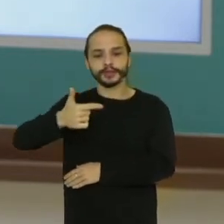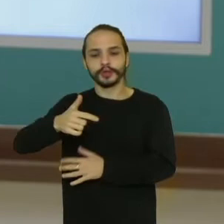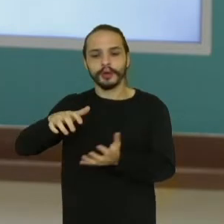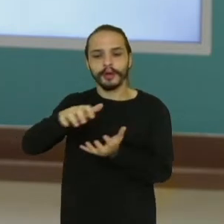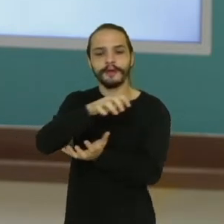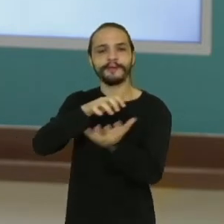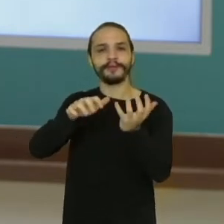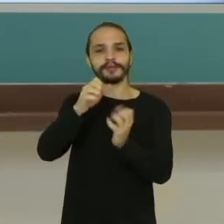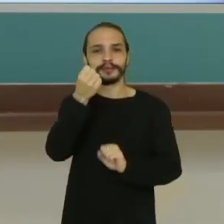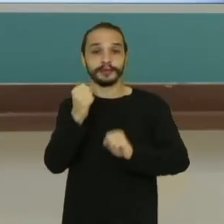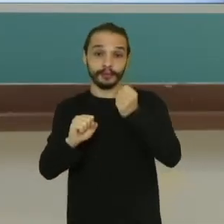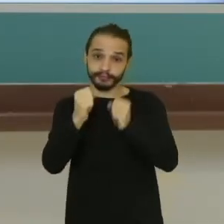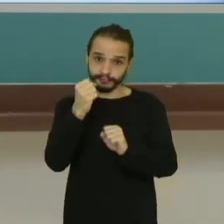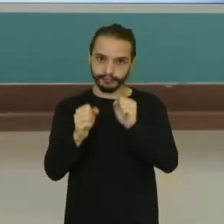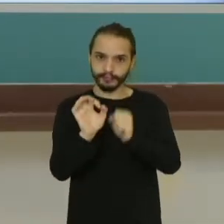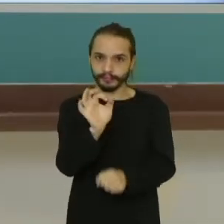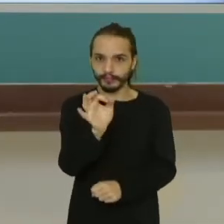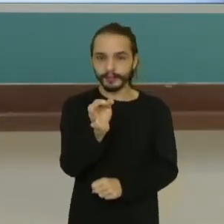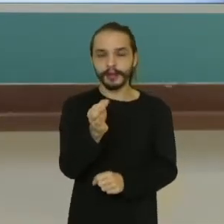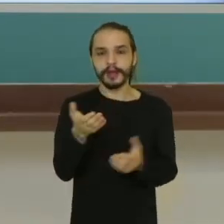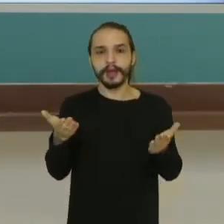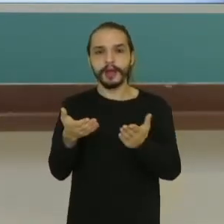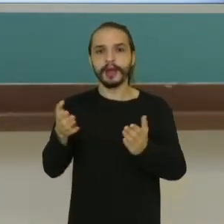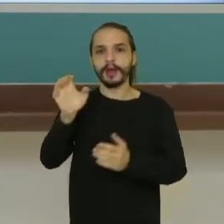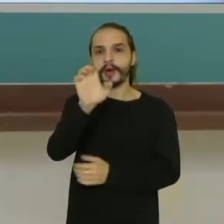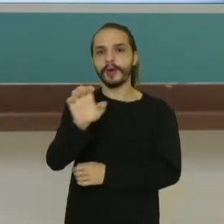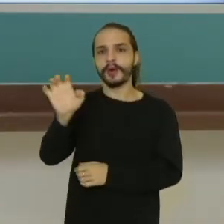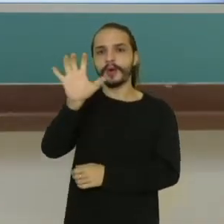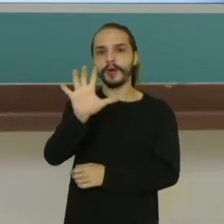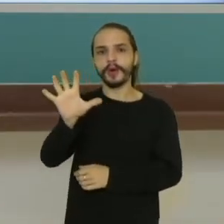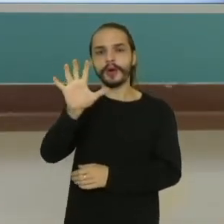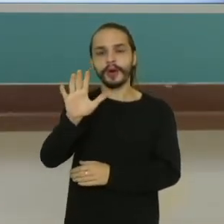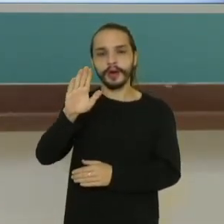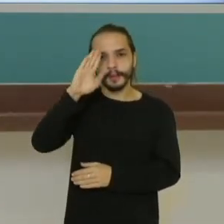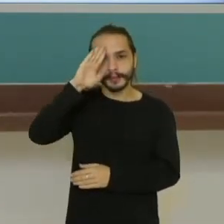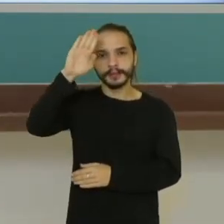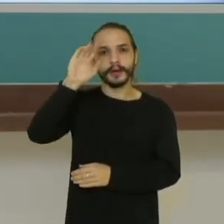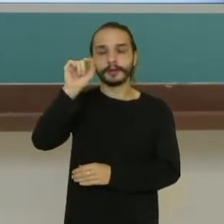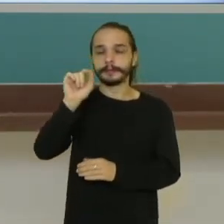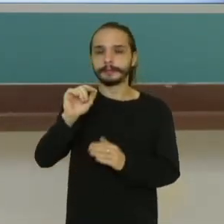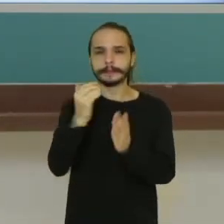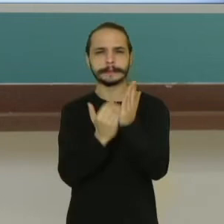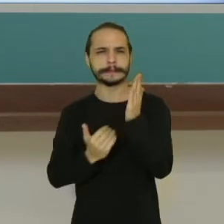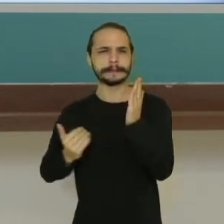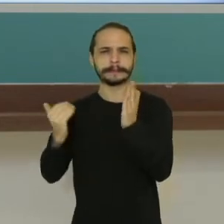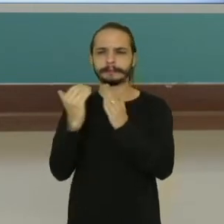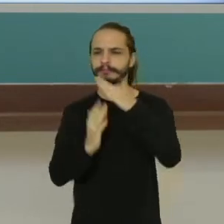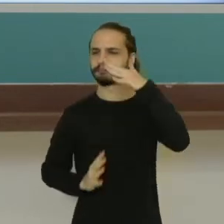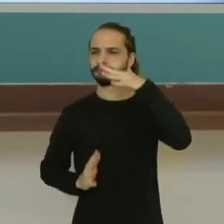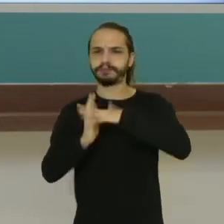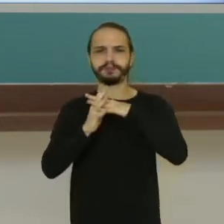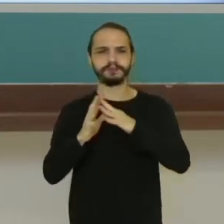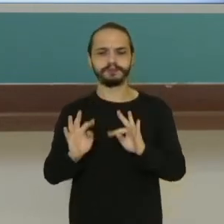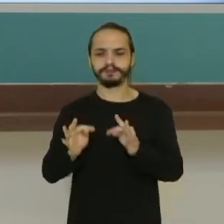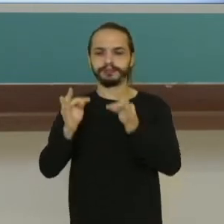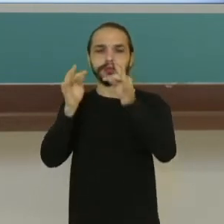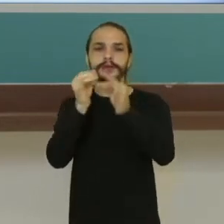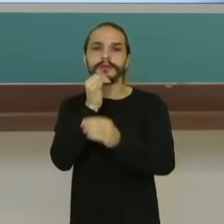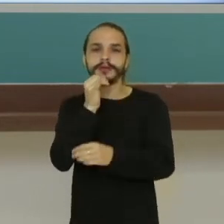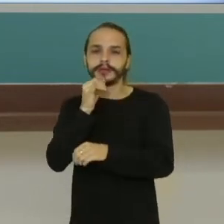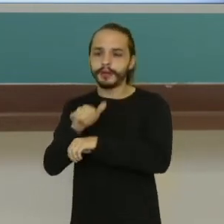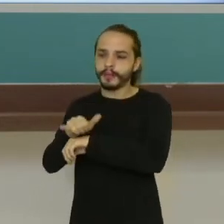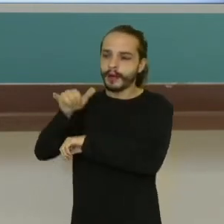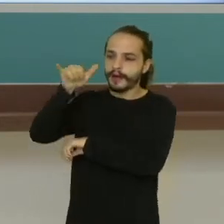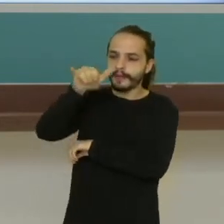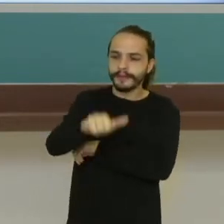Então, atualmente, a Europa se concentra mais na indústria de alta tecnologia, ok? Então, a Europa tem ali, então, produção de aviões,